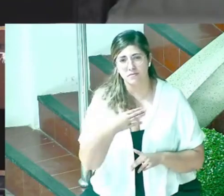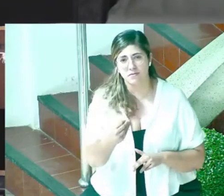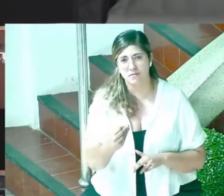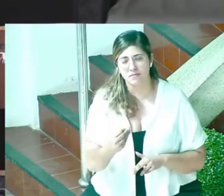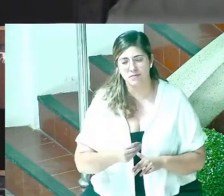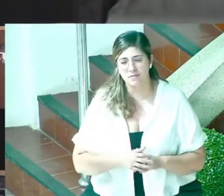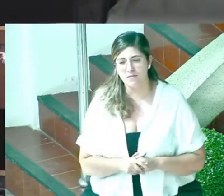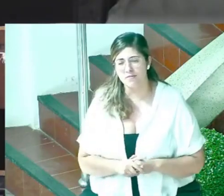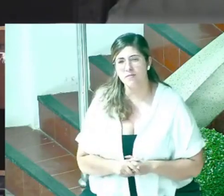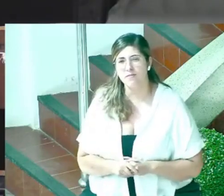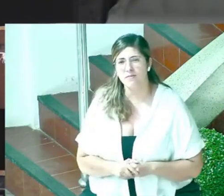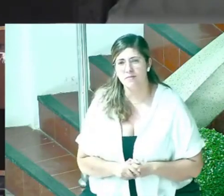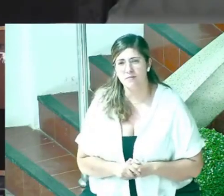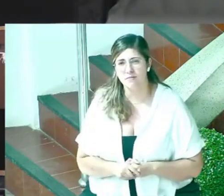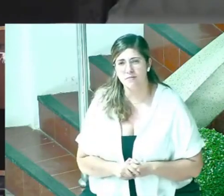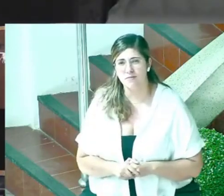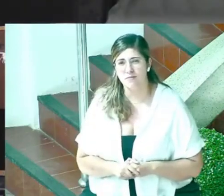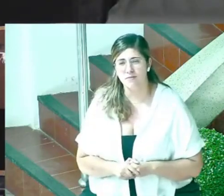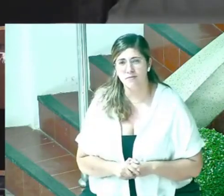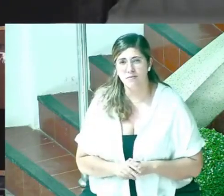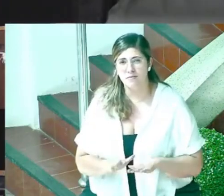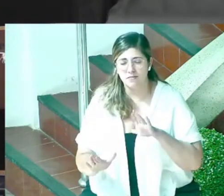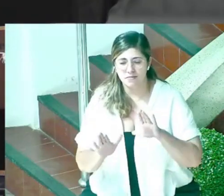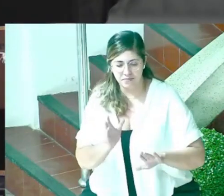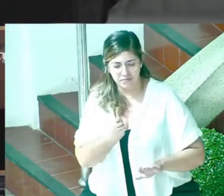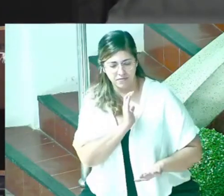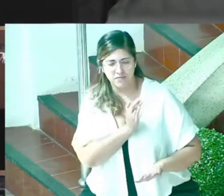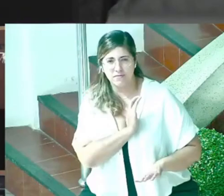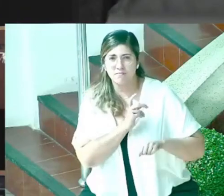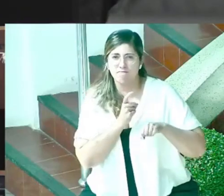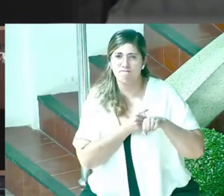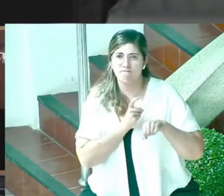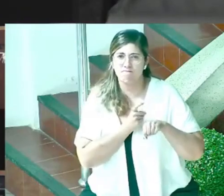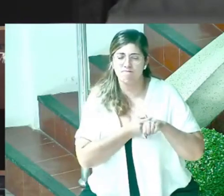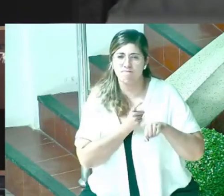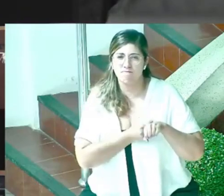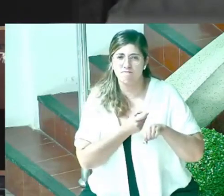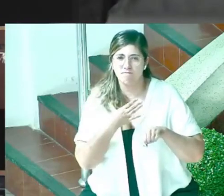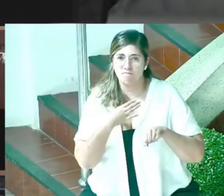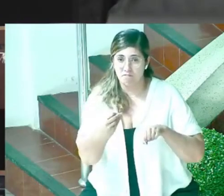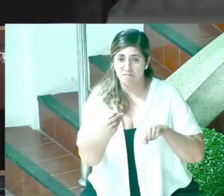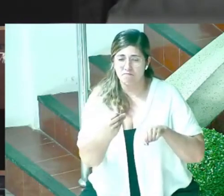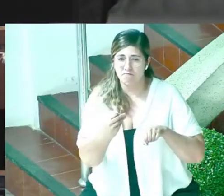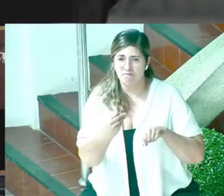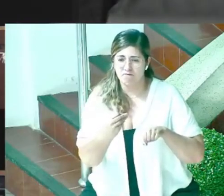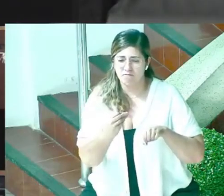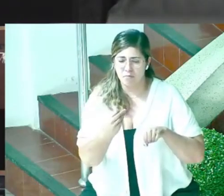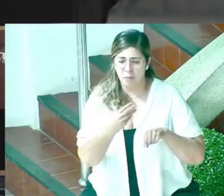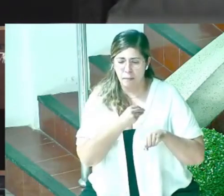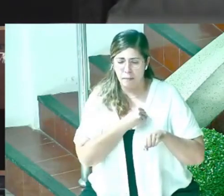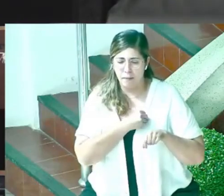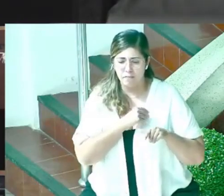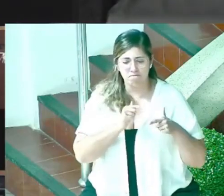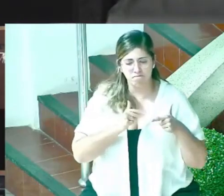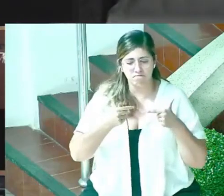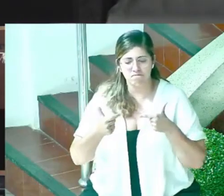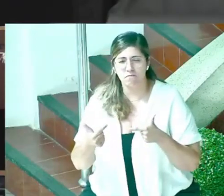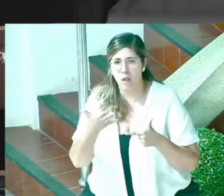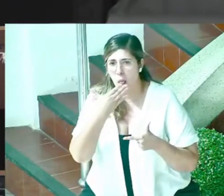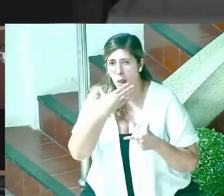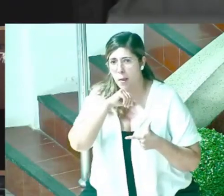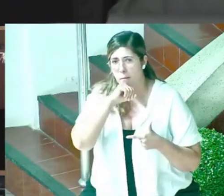Parece difícil ouvir isso, mas em aconselhamento pastoral ao longo do meu ministério pastoral,